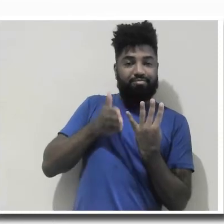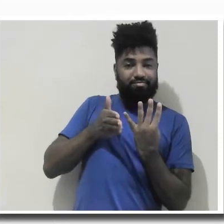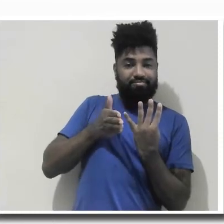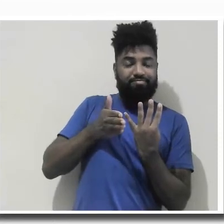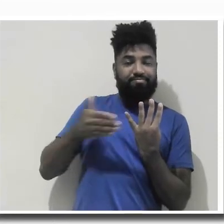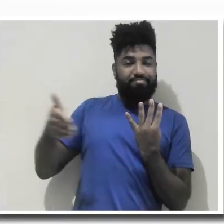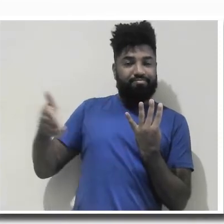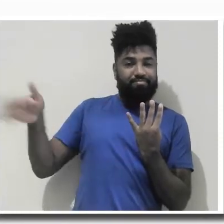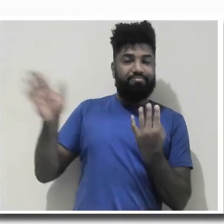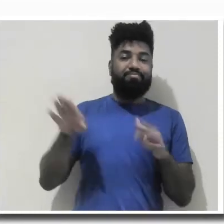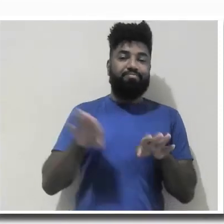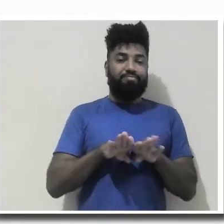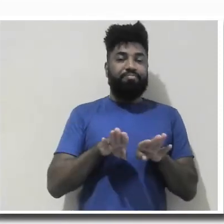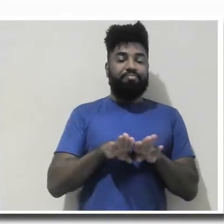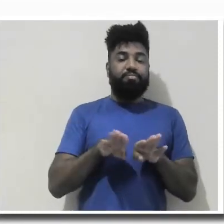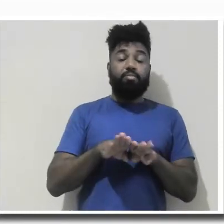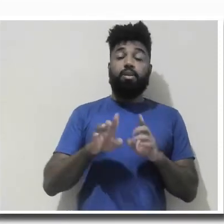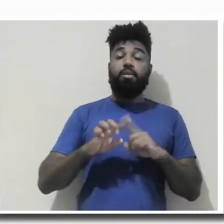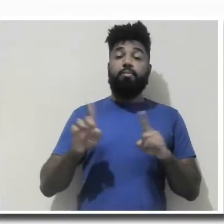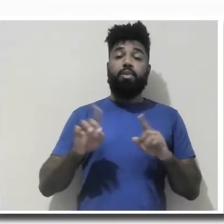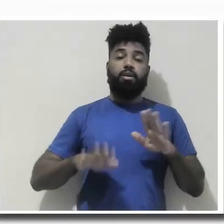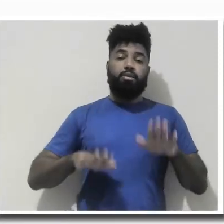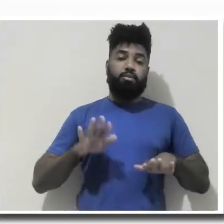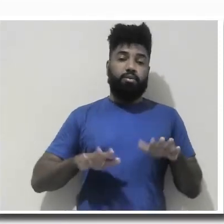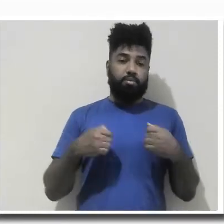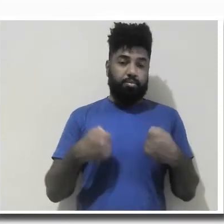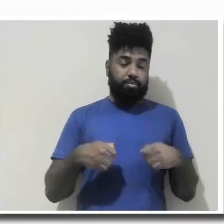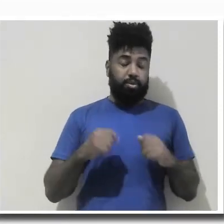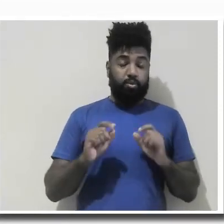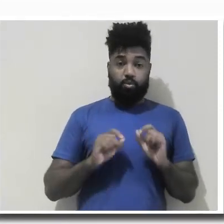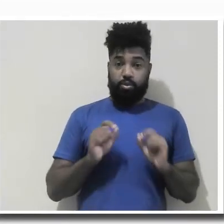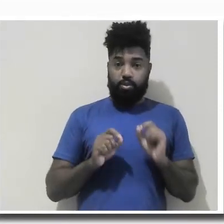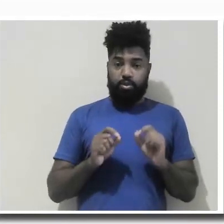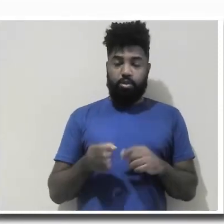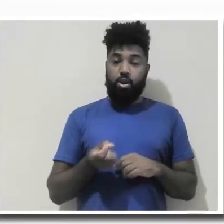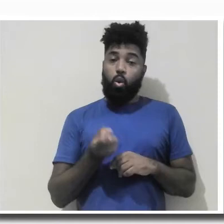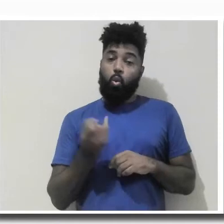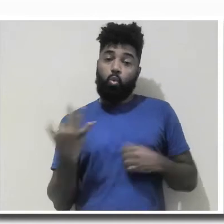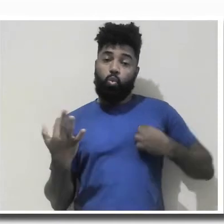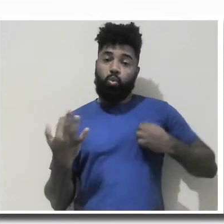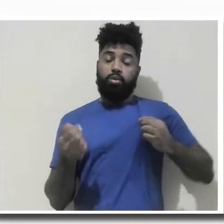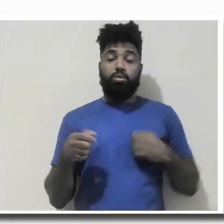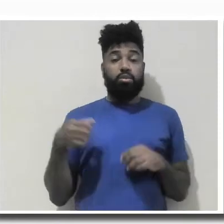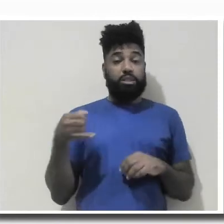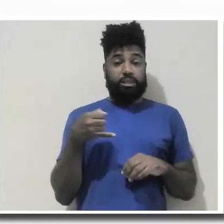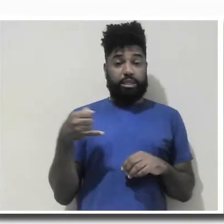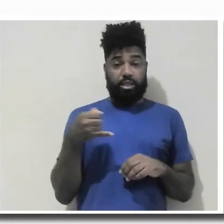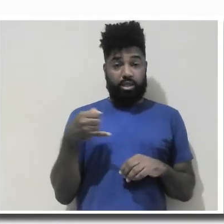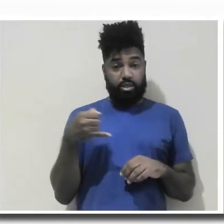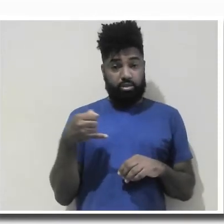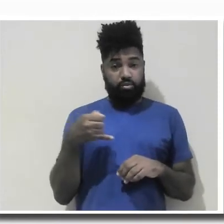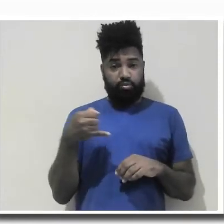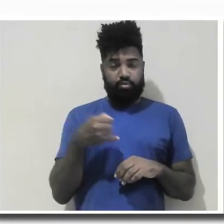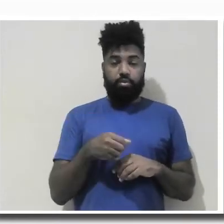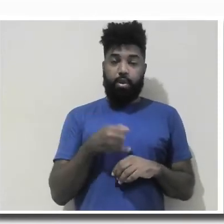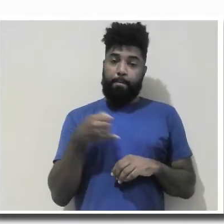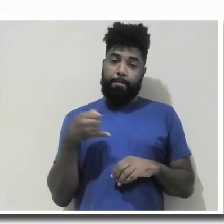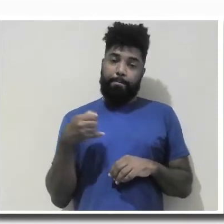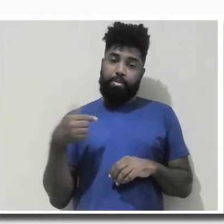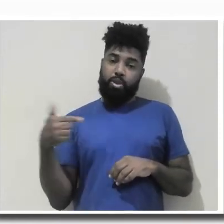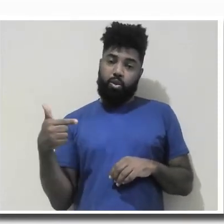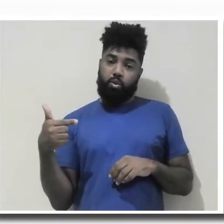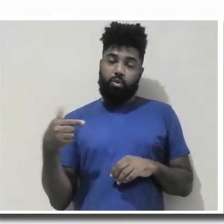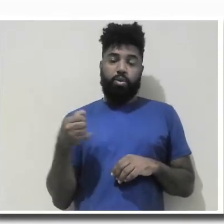elementos. Porém, muitas vezes necessitamos de contagens negativas.